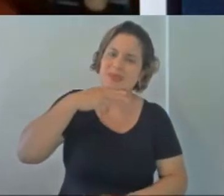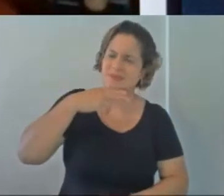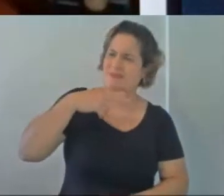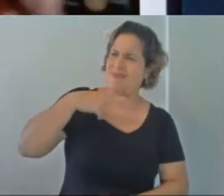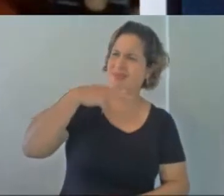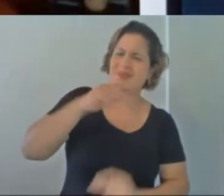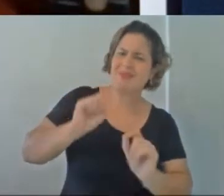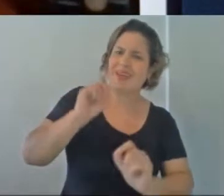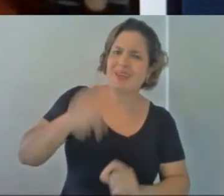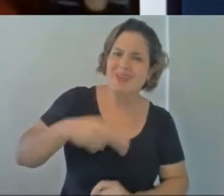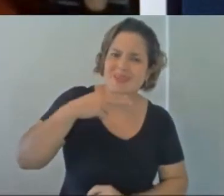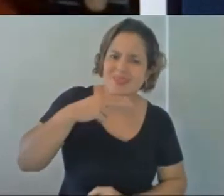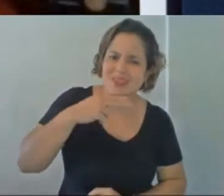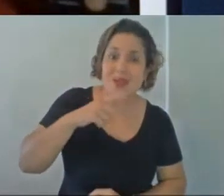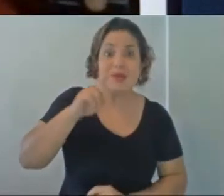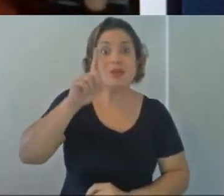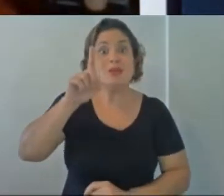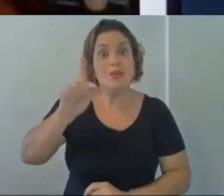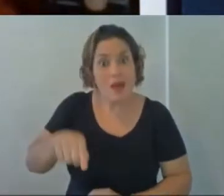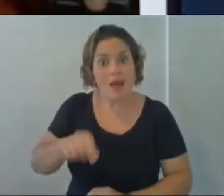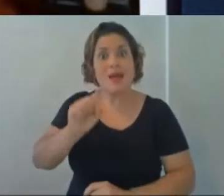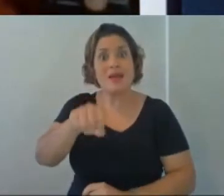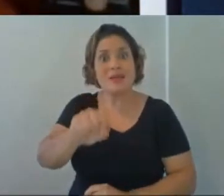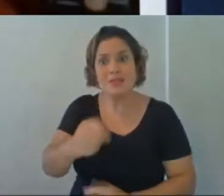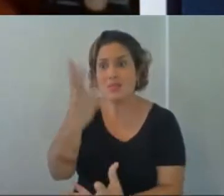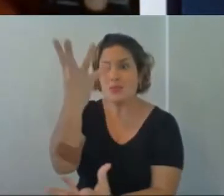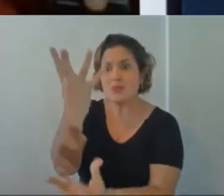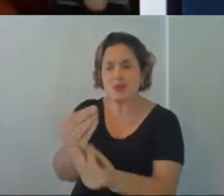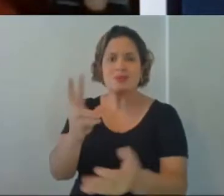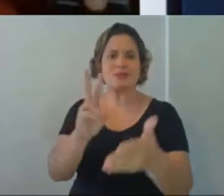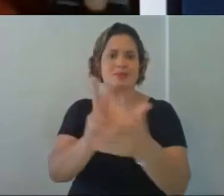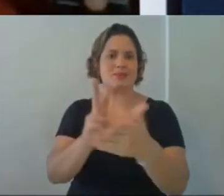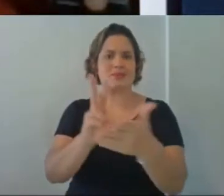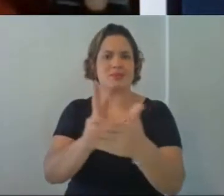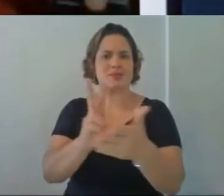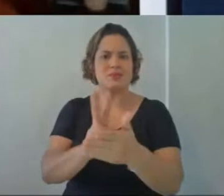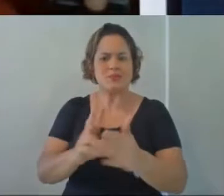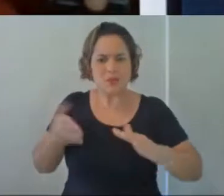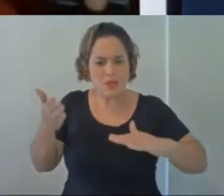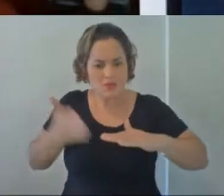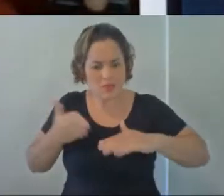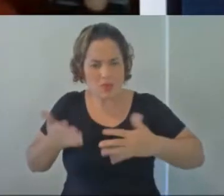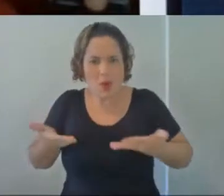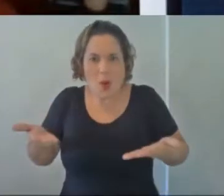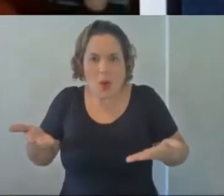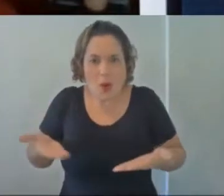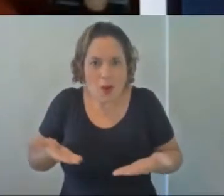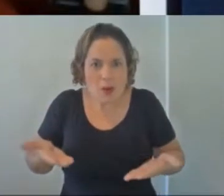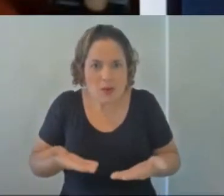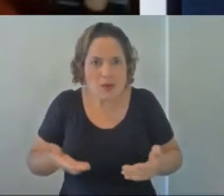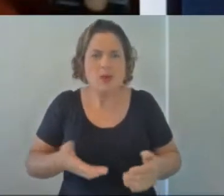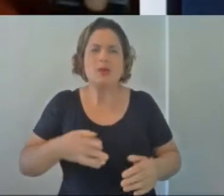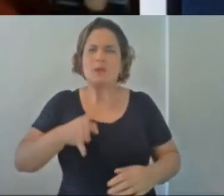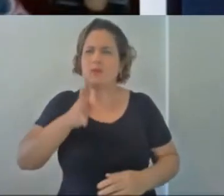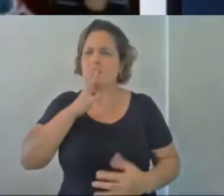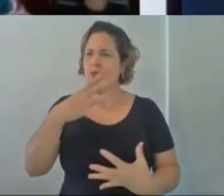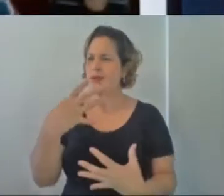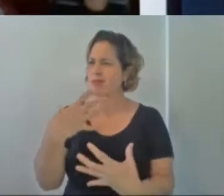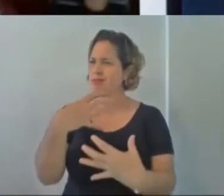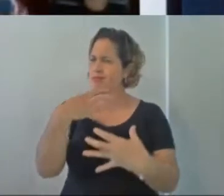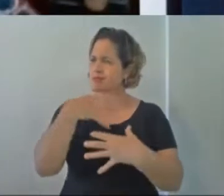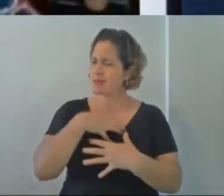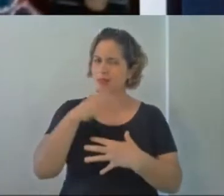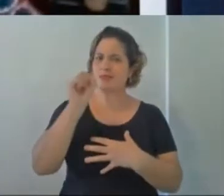Macunaíma, né? São, então, os artistas indígenas que, na contemporaneidade, se reconhecem